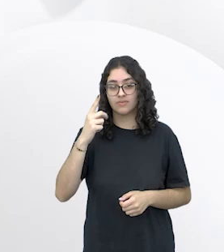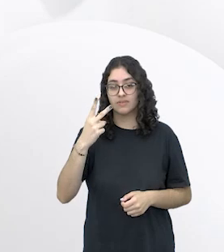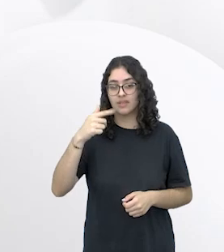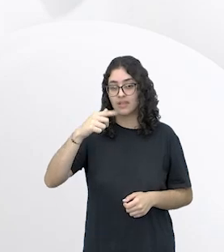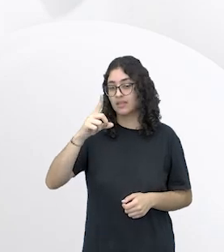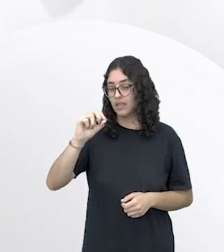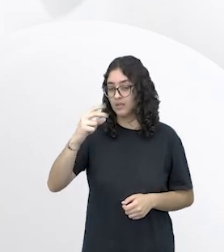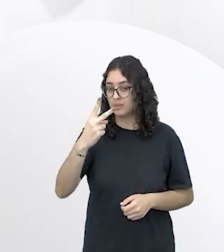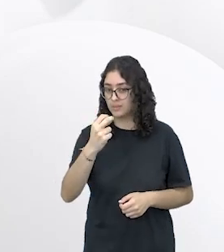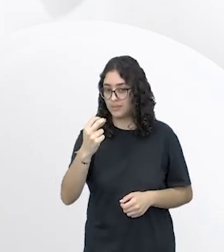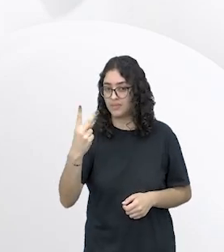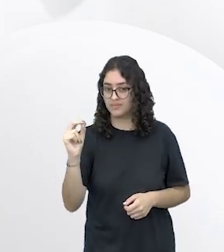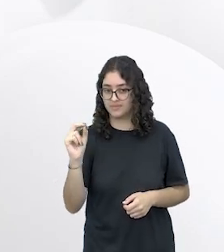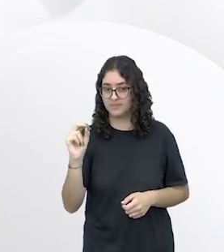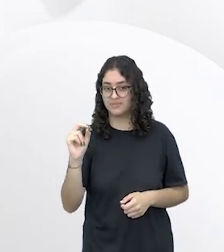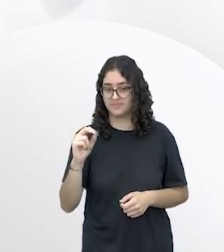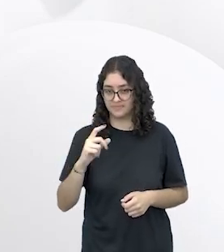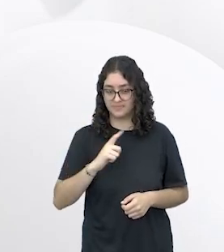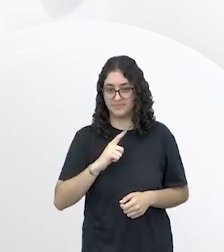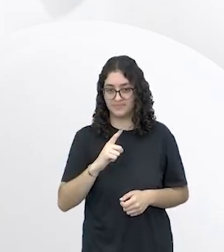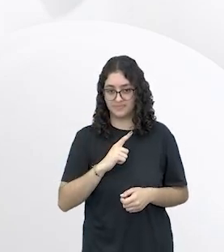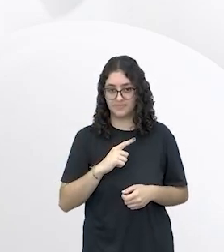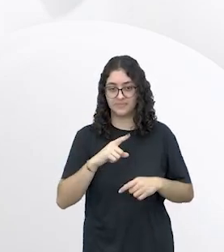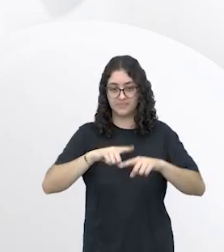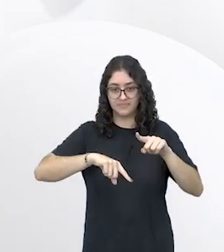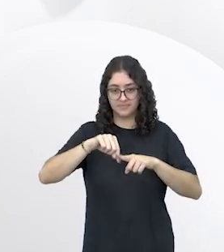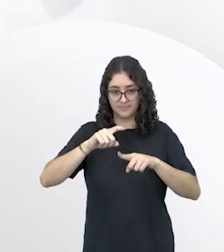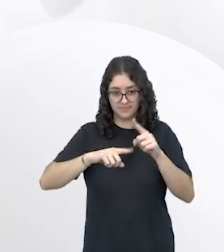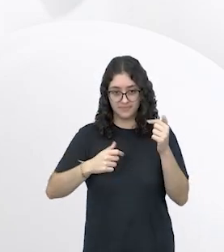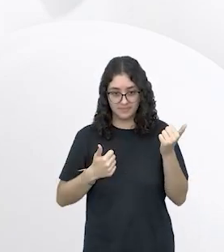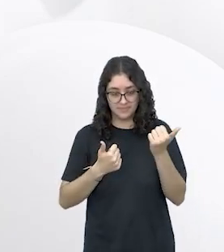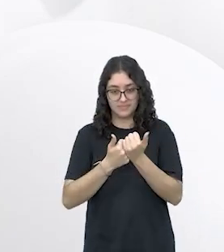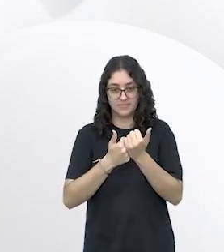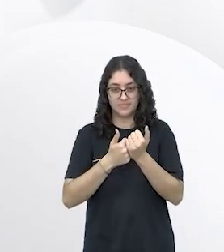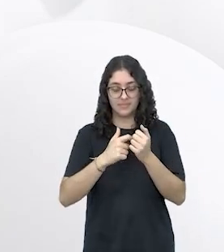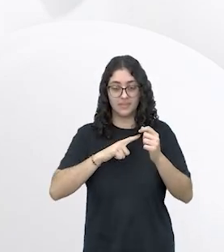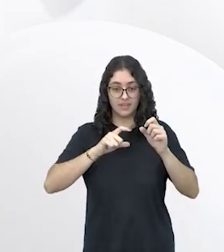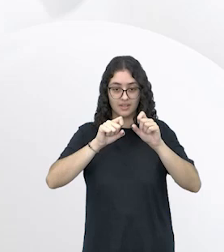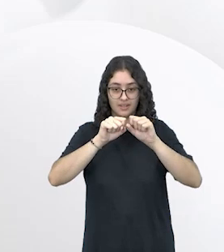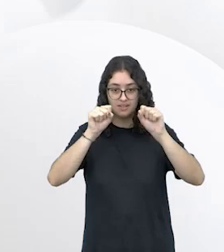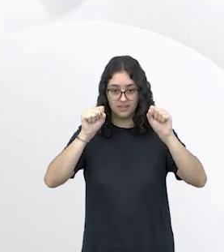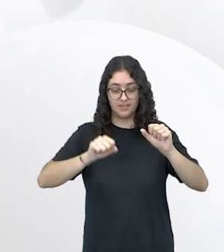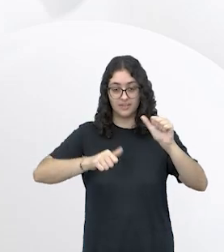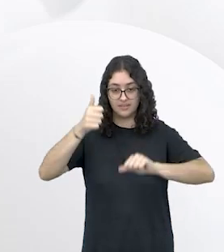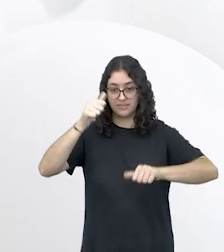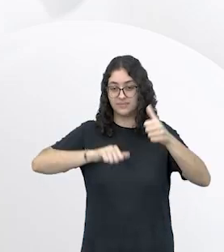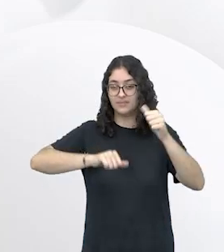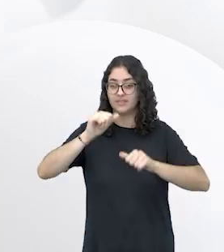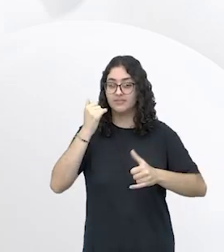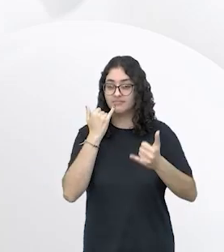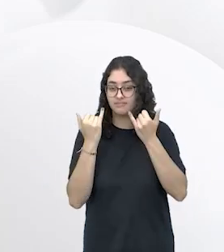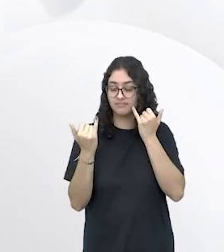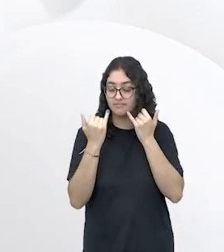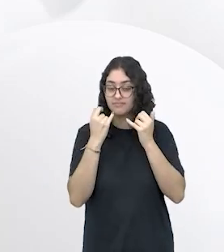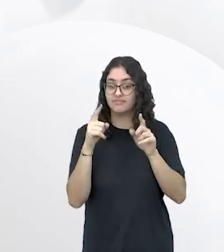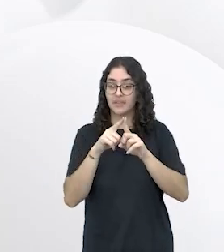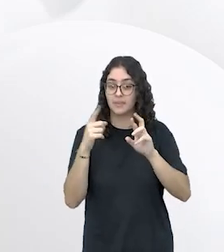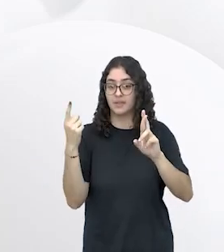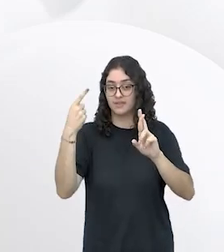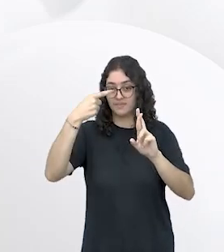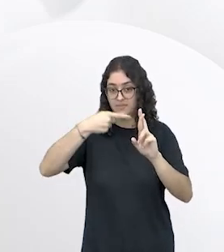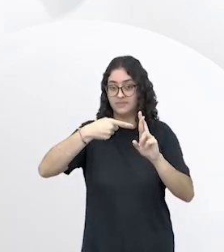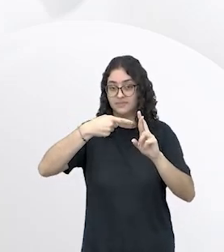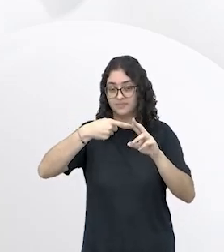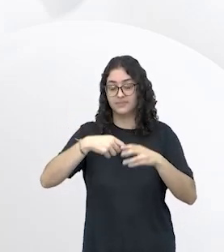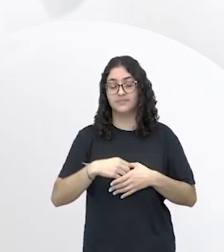27/10/2020, metodologia ativa Peer Instruction, material de apoio, sistematização, avaliação, informes e